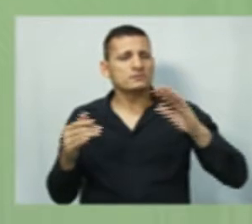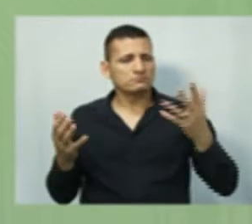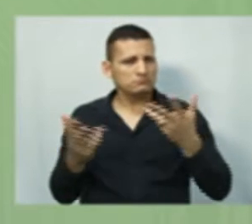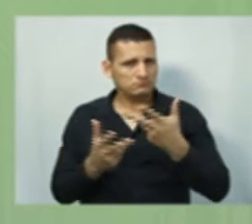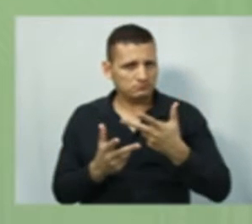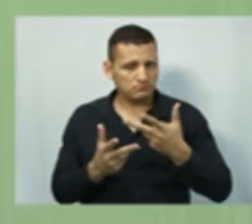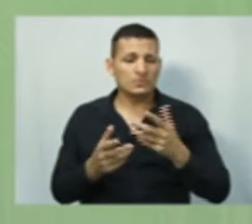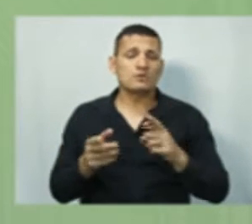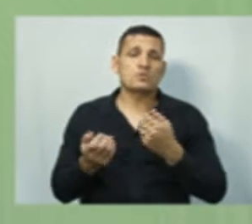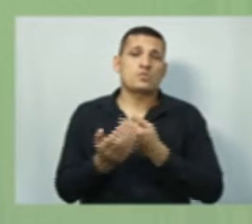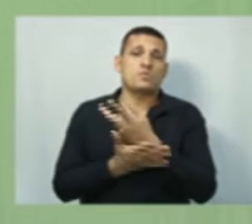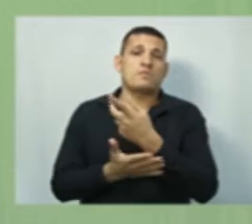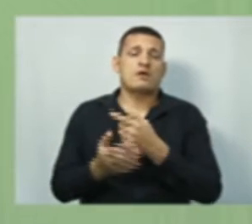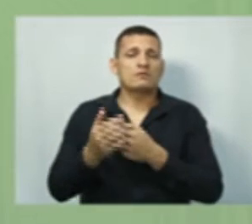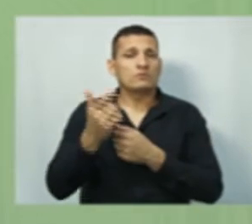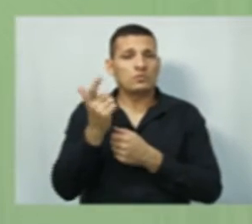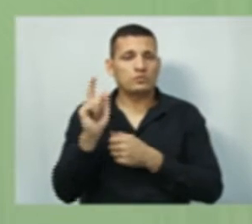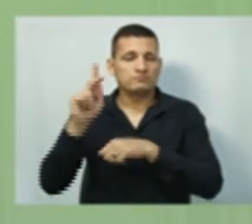outros países.